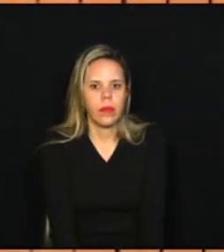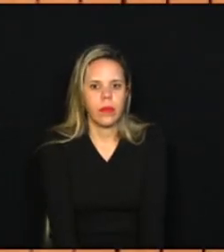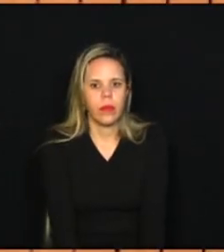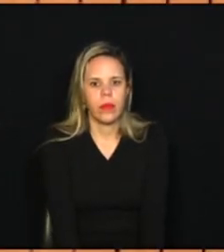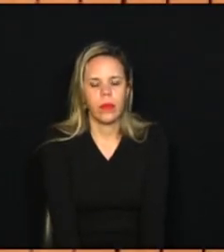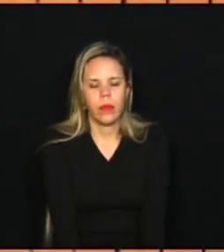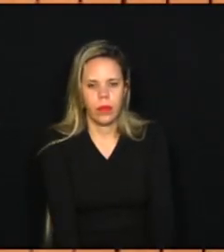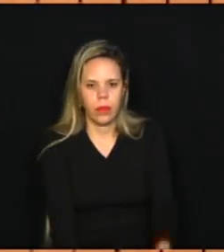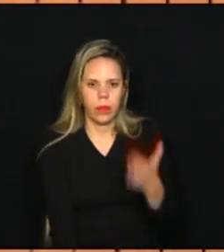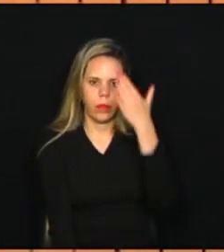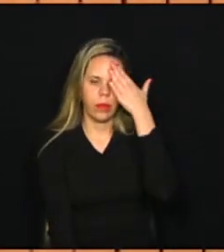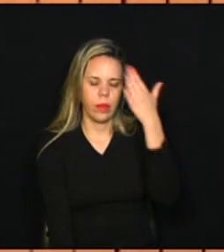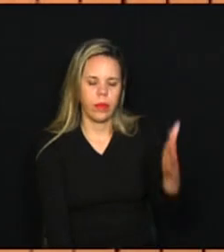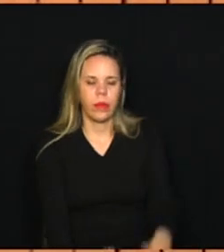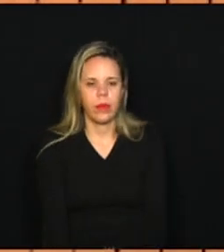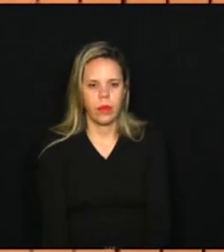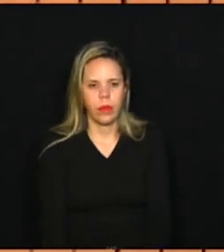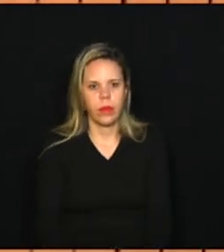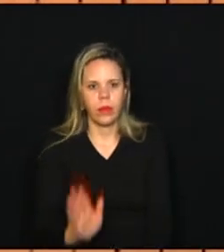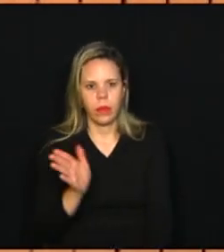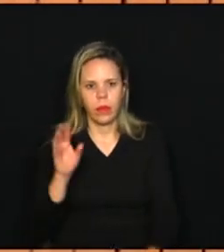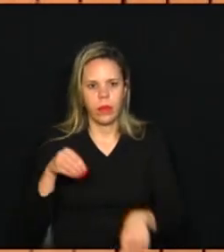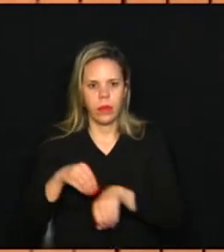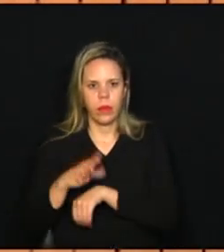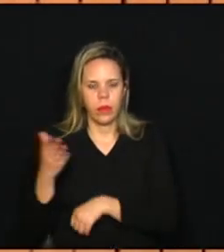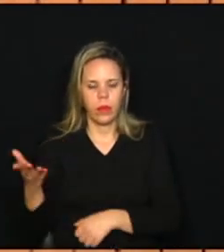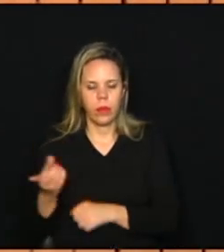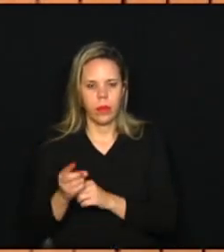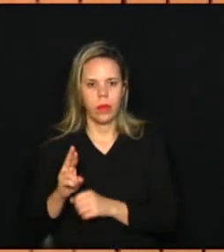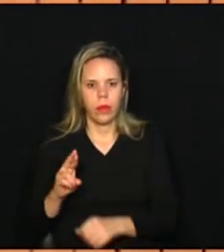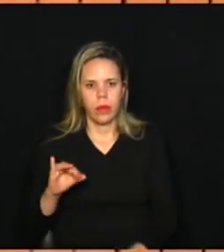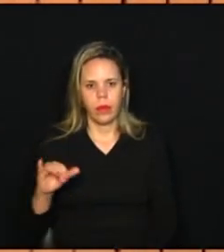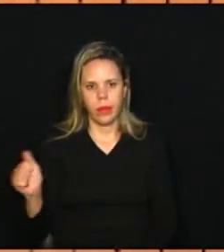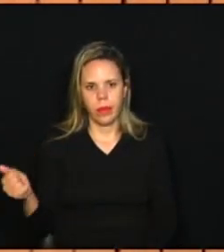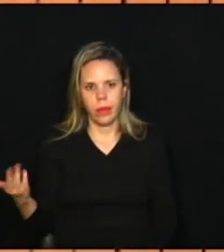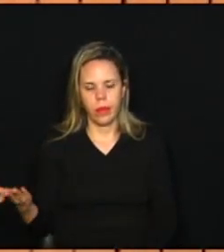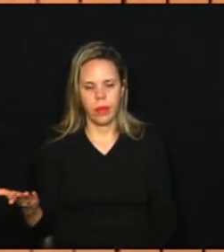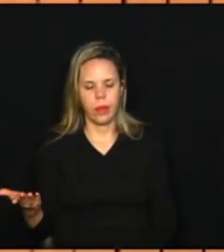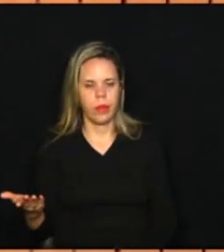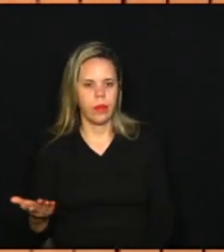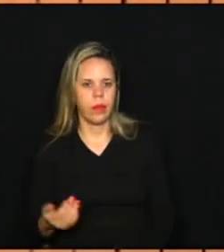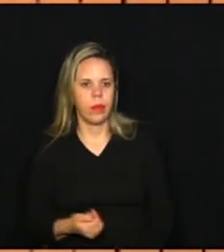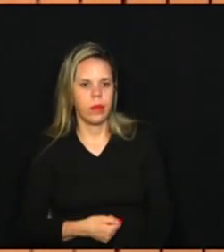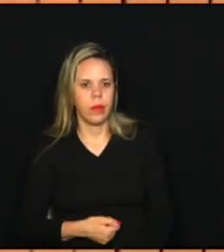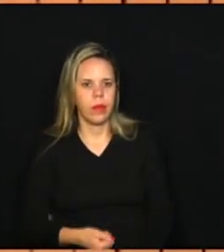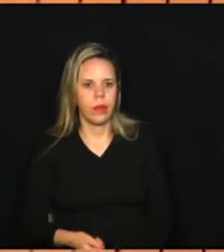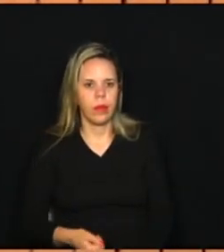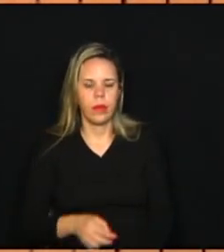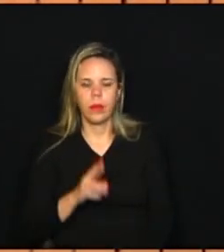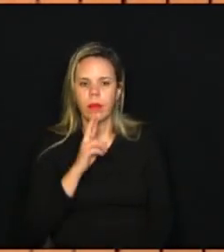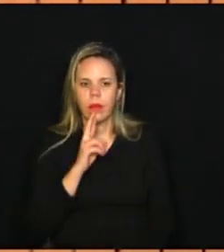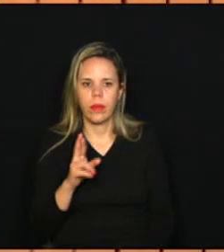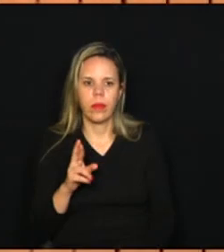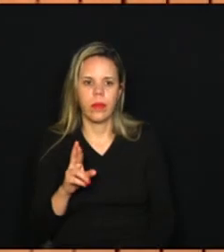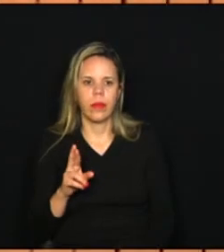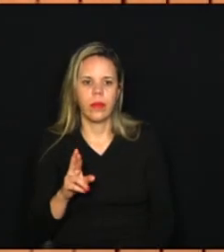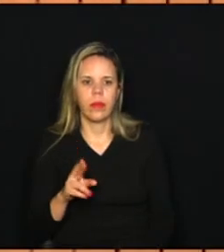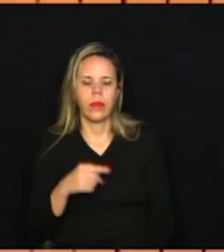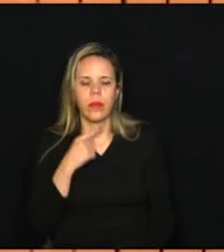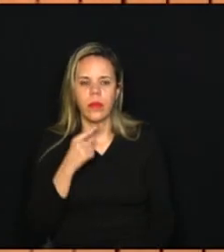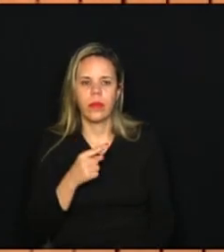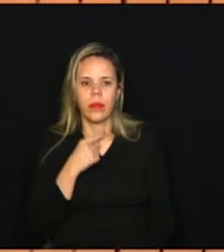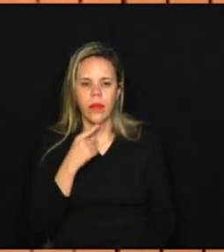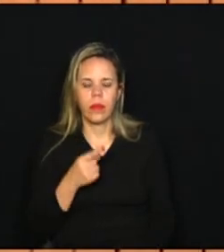Muito obrigado, Sávio. Eu já passo a palavra ao doutor Andréia para que faça suas considerações, responda aí as perguntas,